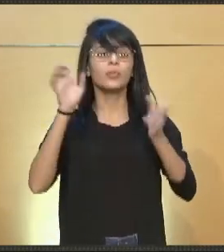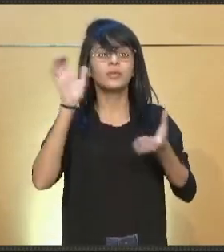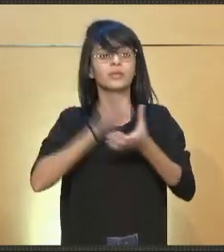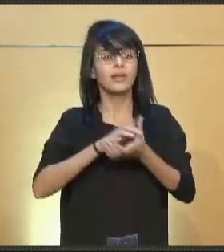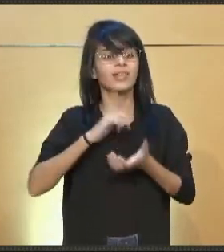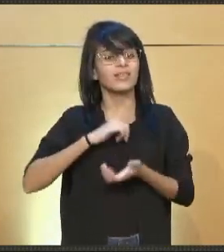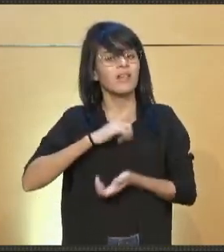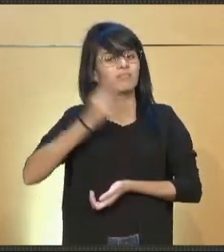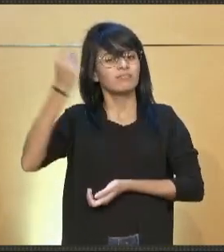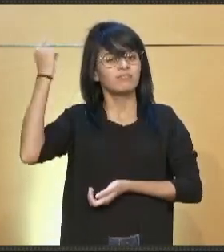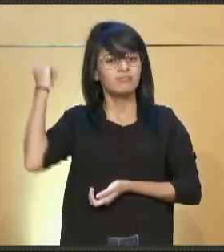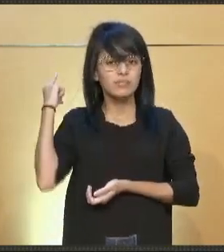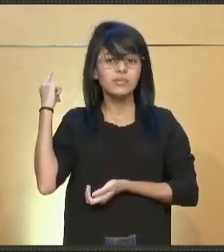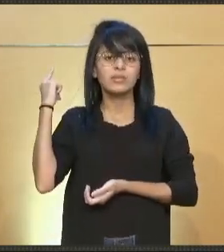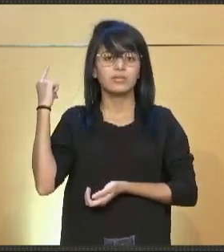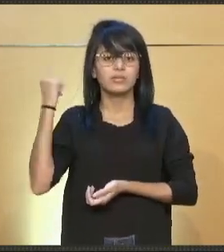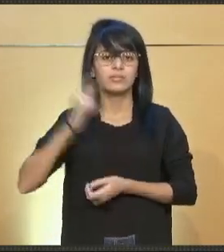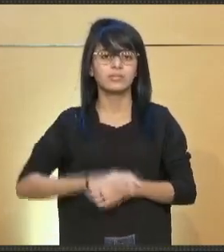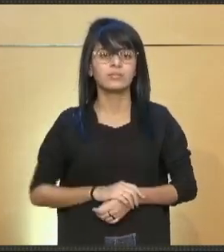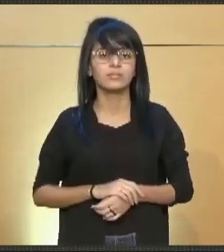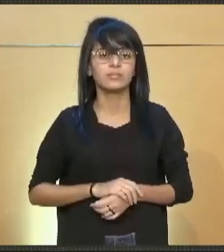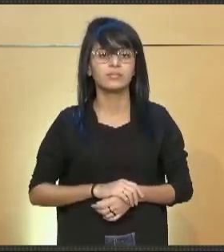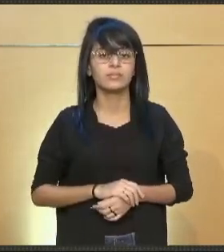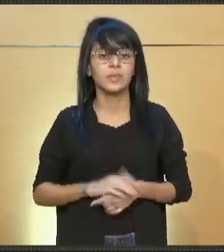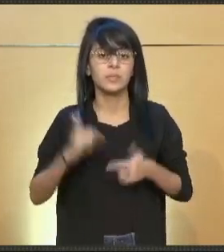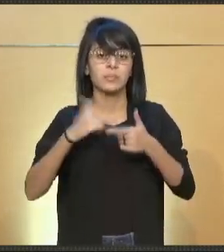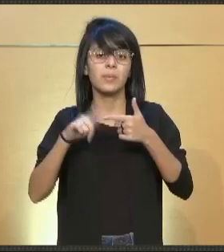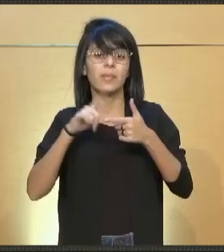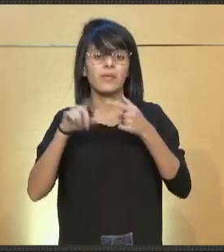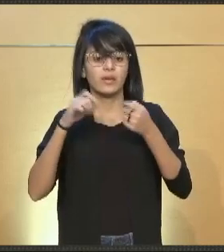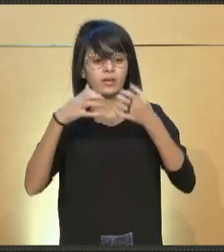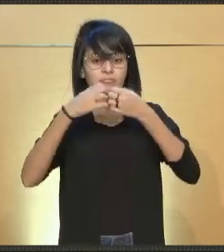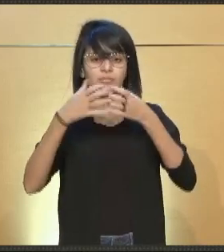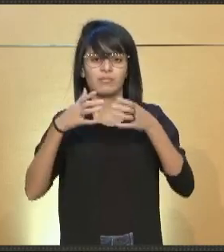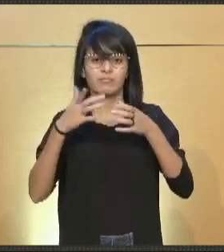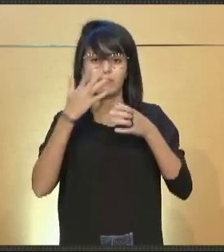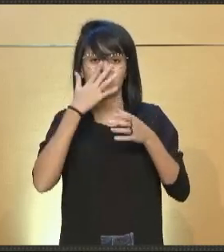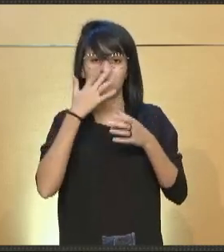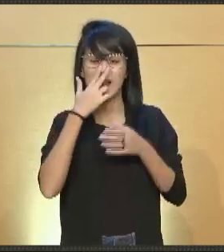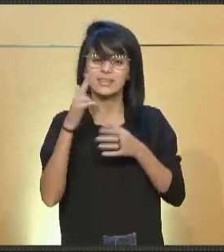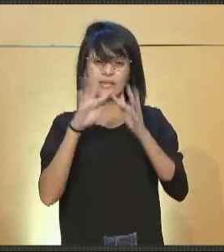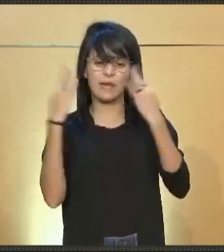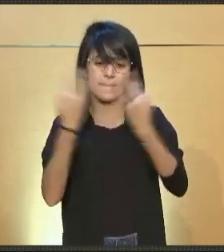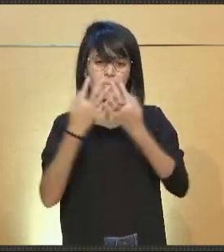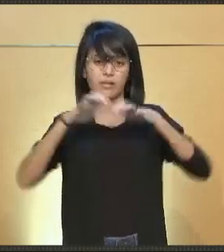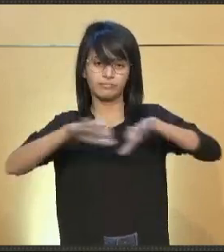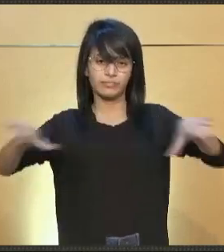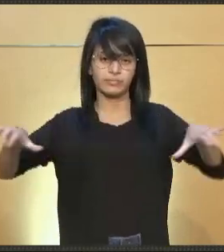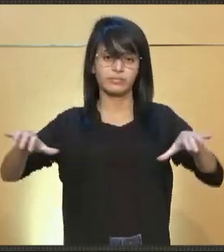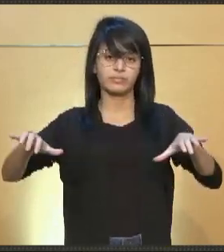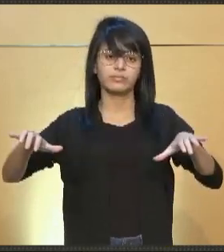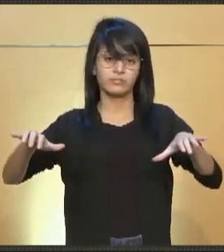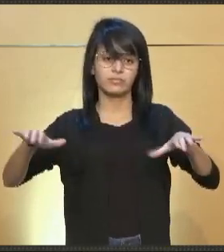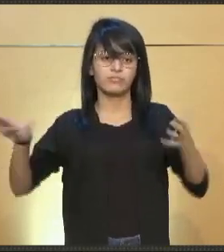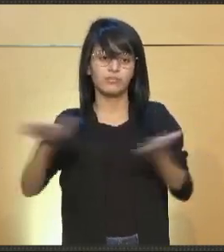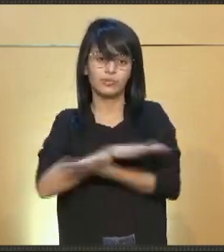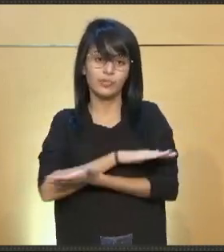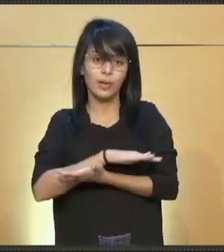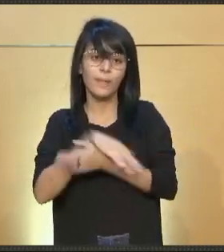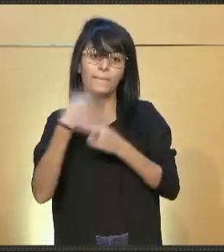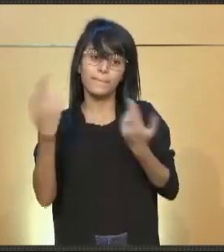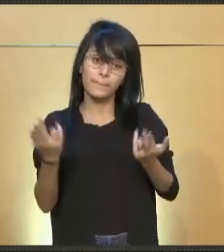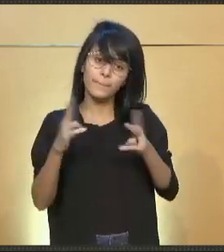muito tempo, e um dos problemas vai desagregar a família, destruir a família. Por isso, Deus ele trabalha a